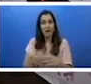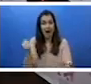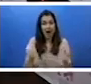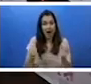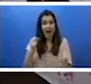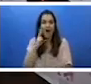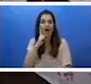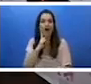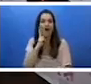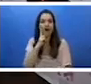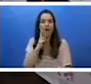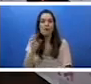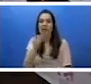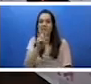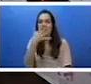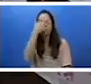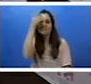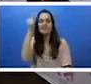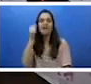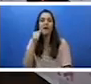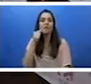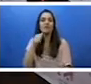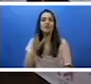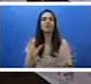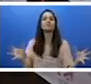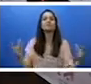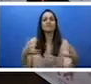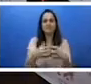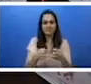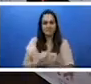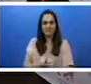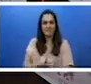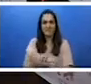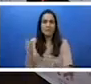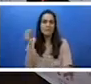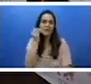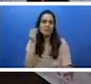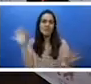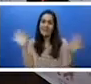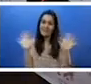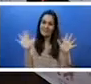rosa para a gente não esquecer que a mulher ocupa o espaço. Um beijo e até mais!